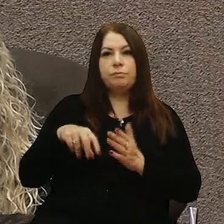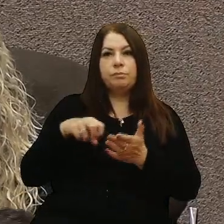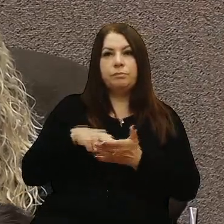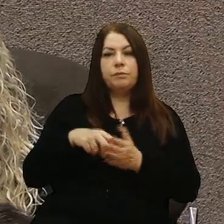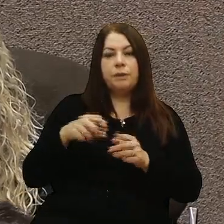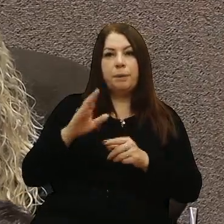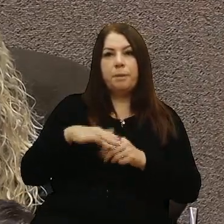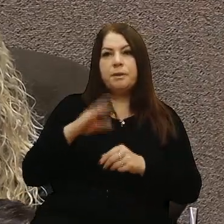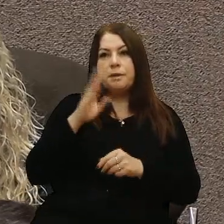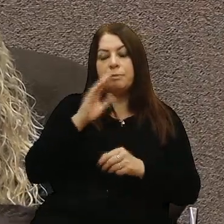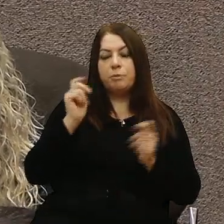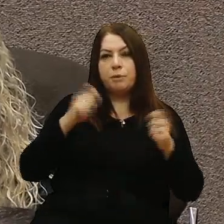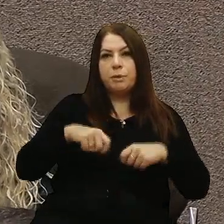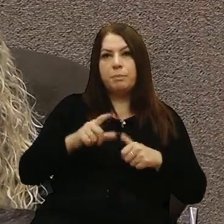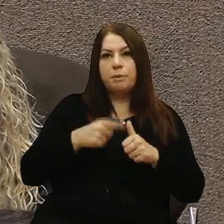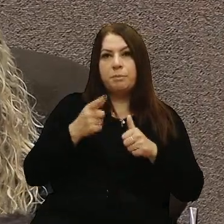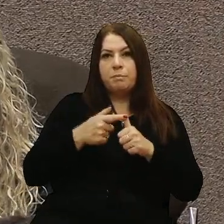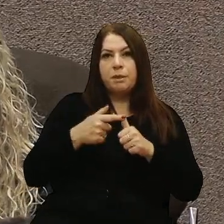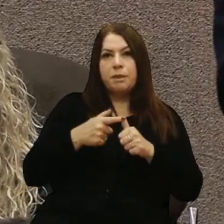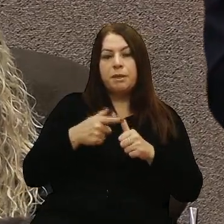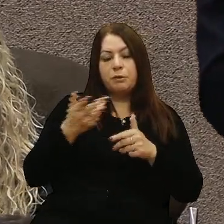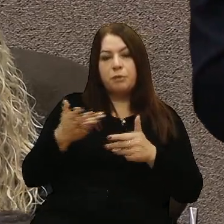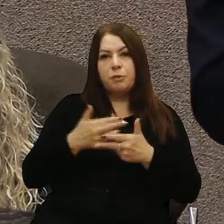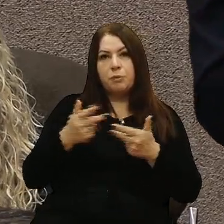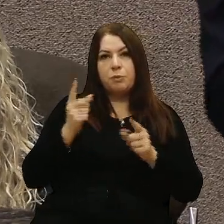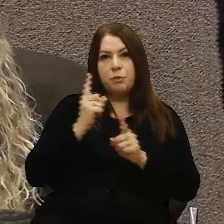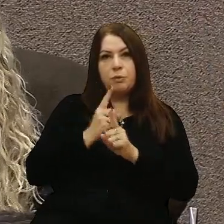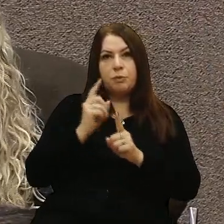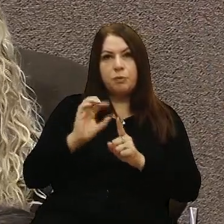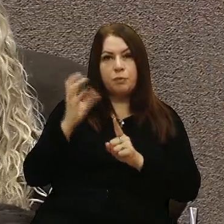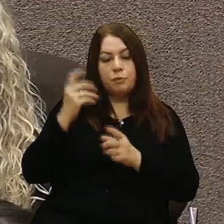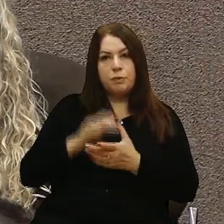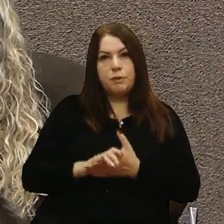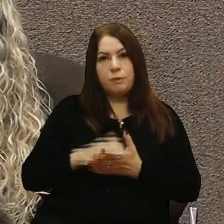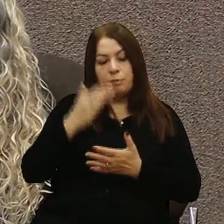possível, eu acho que esse é o primeiro remédio para a gente encontrar soluções. Obrigado, senhor presidente.